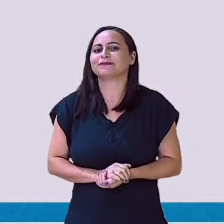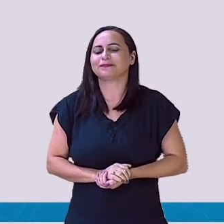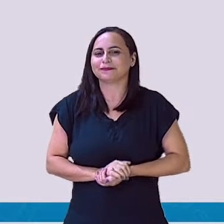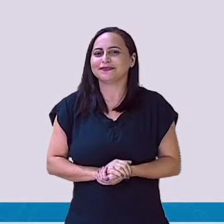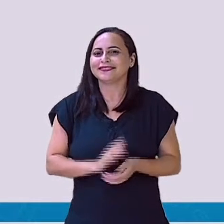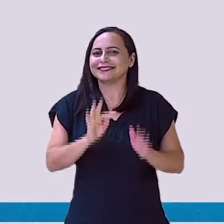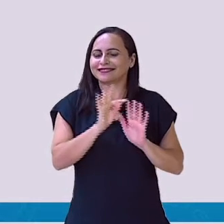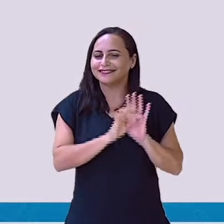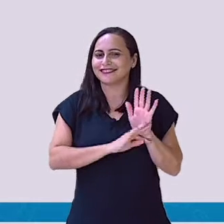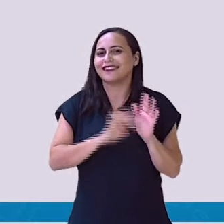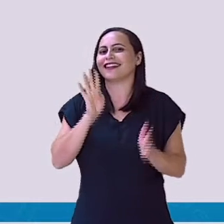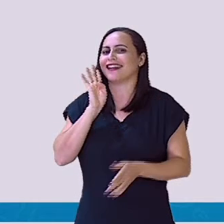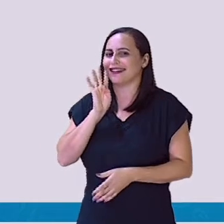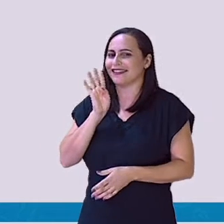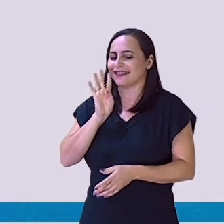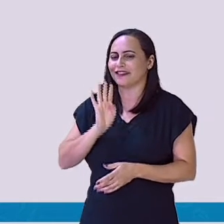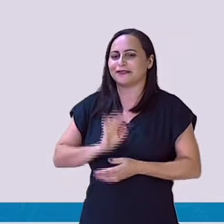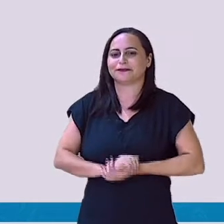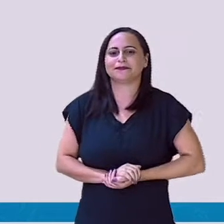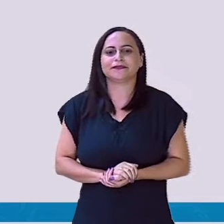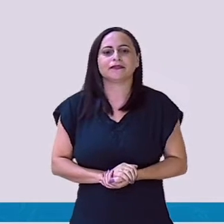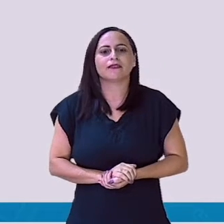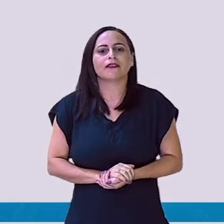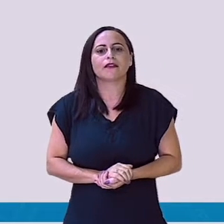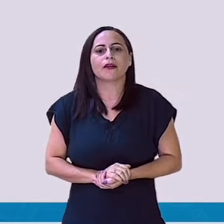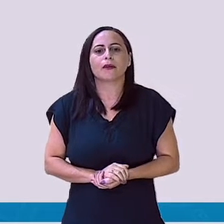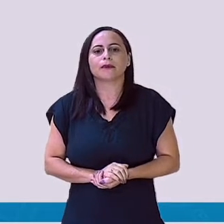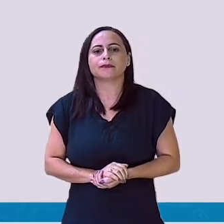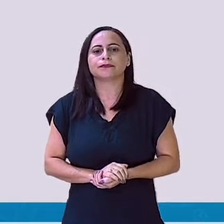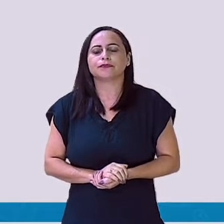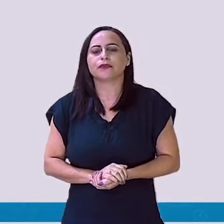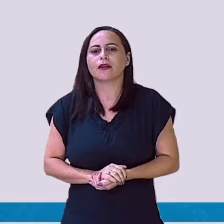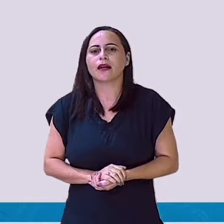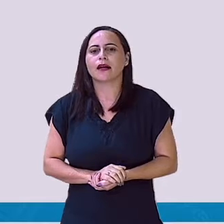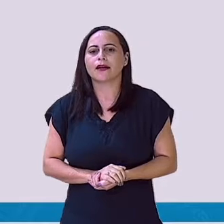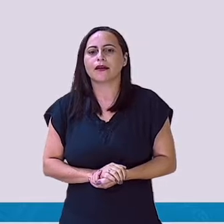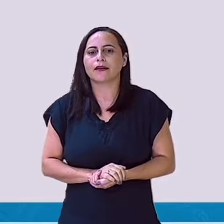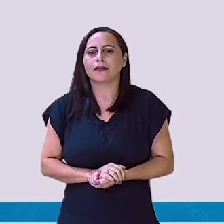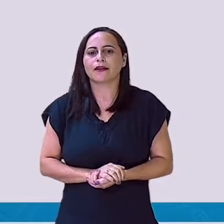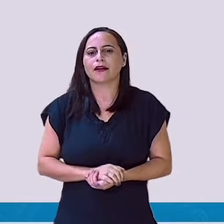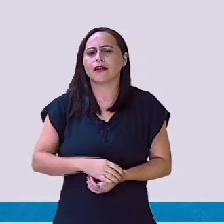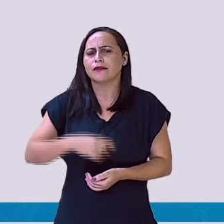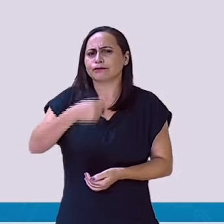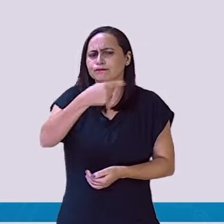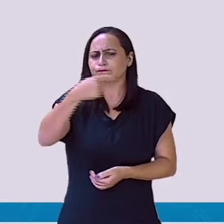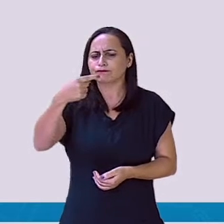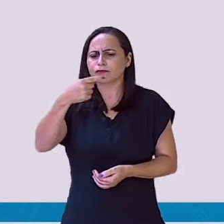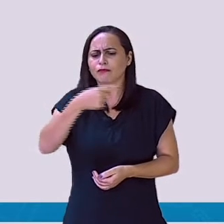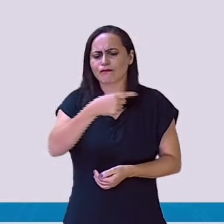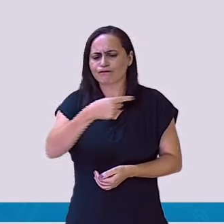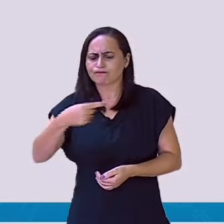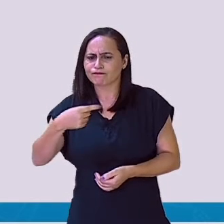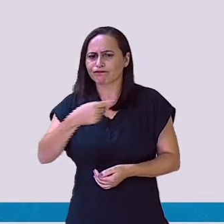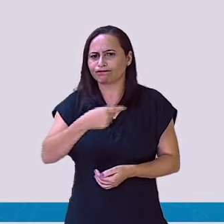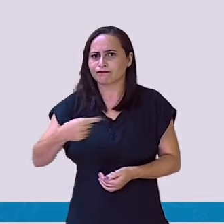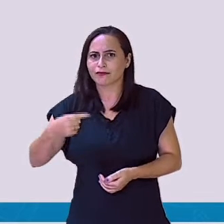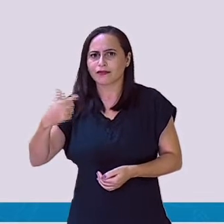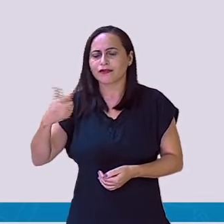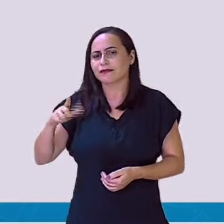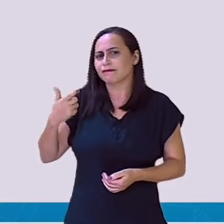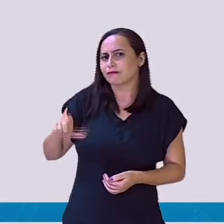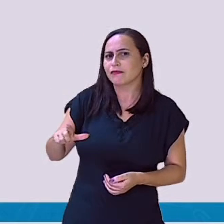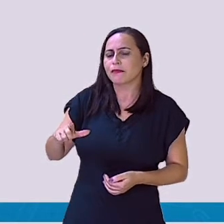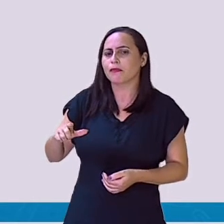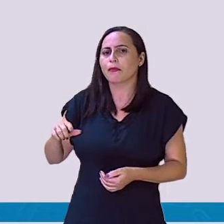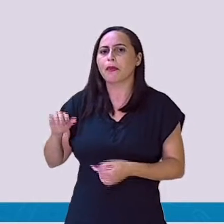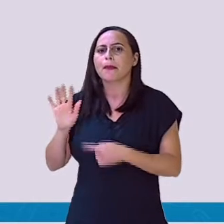Fernando Veríssimo. Questão. O emprego repetido de travessões no texto indica.